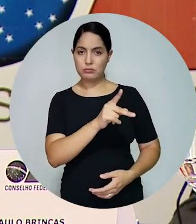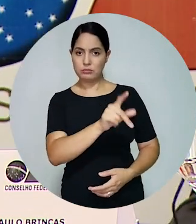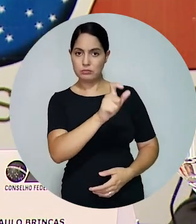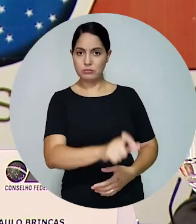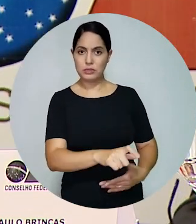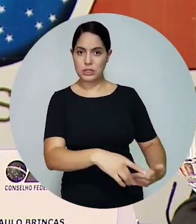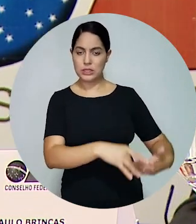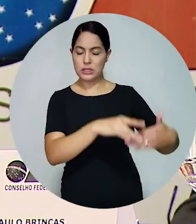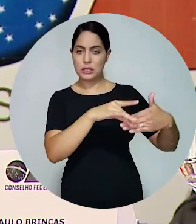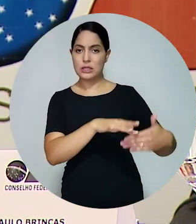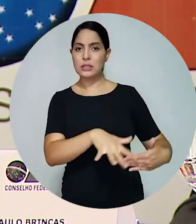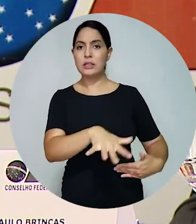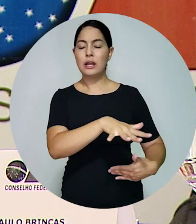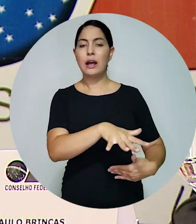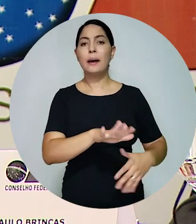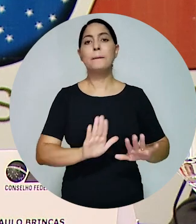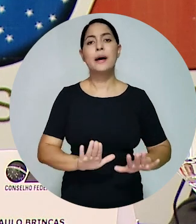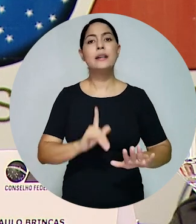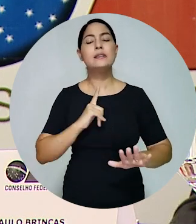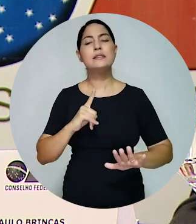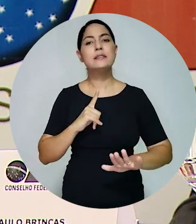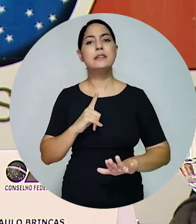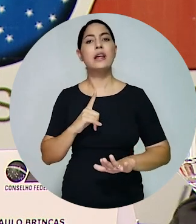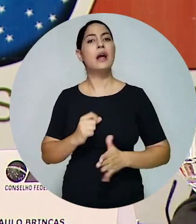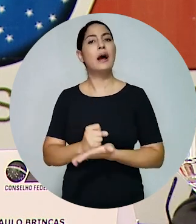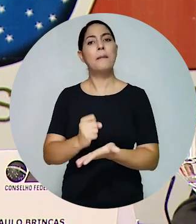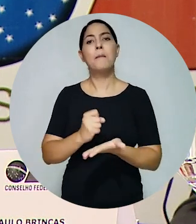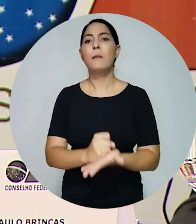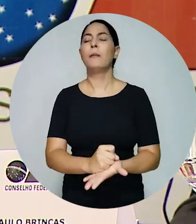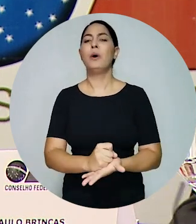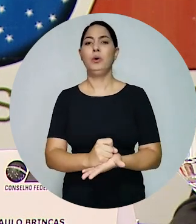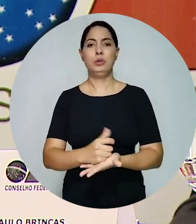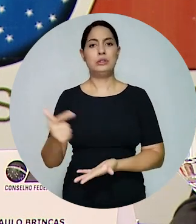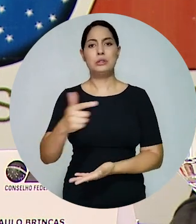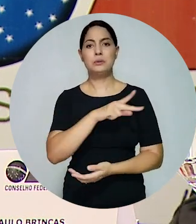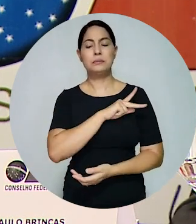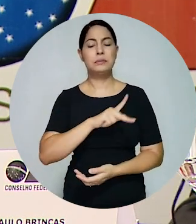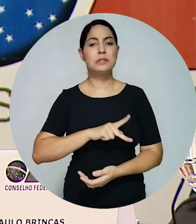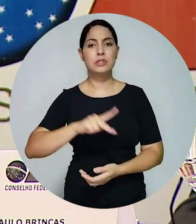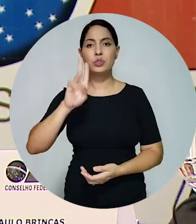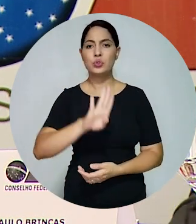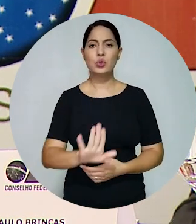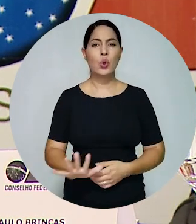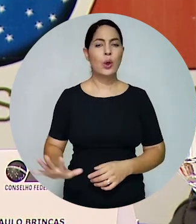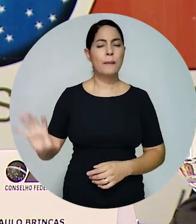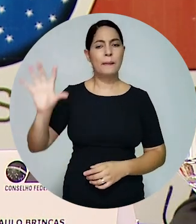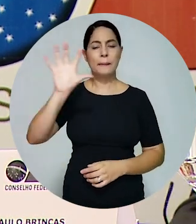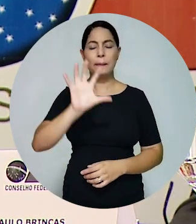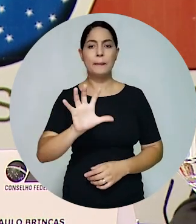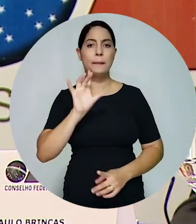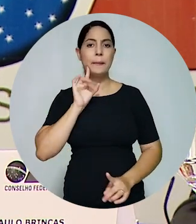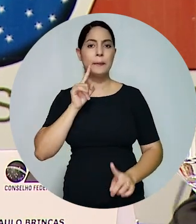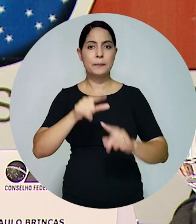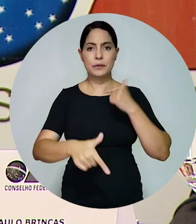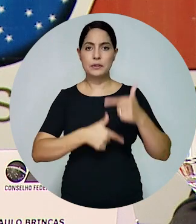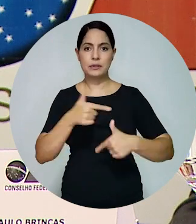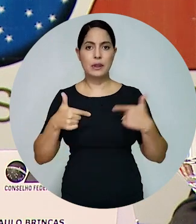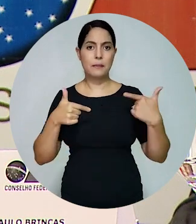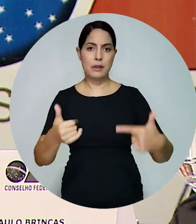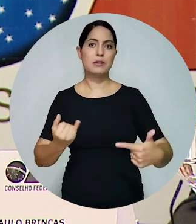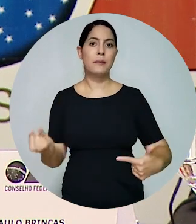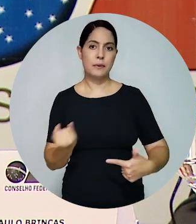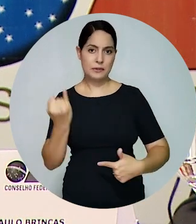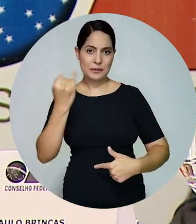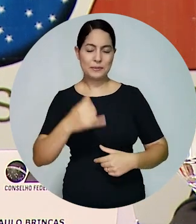Nacional, principalmente pelo Paulo Brincas, e que nós possamos contar com todo o auxílio e toda a contribuição das vice-presidências